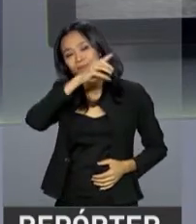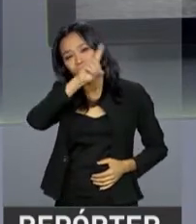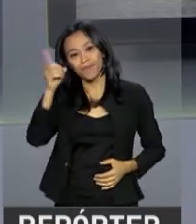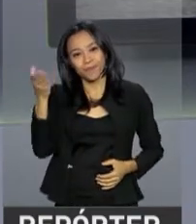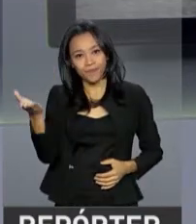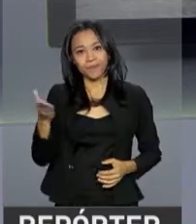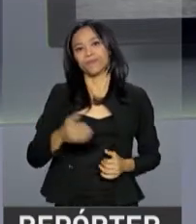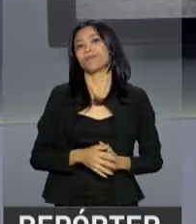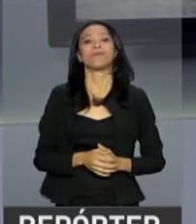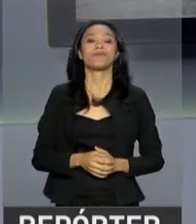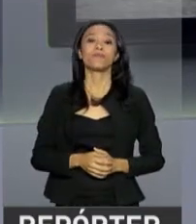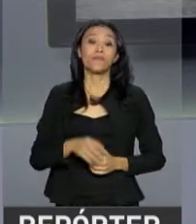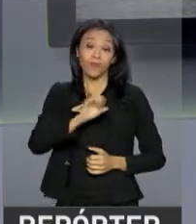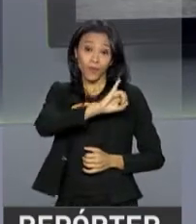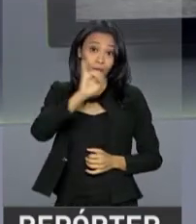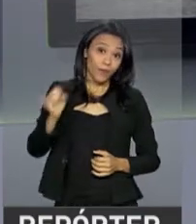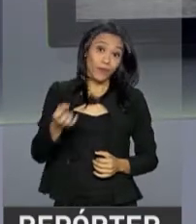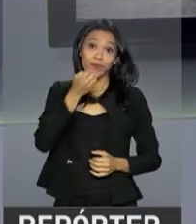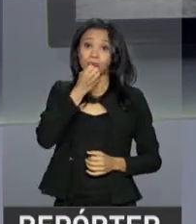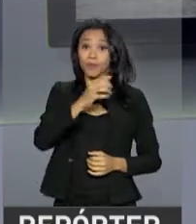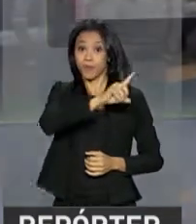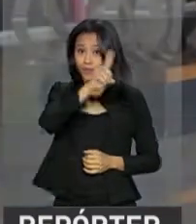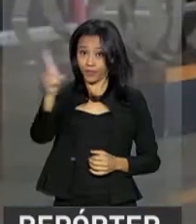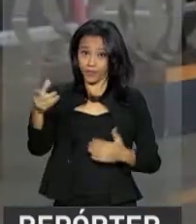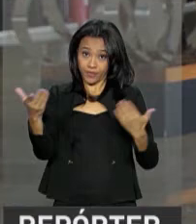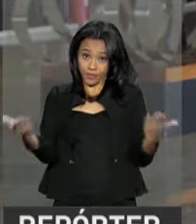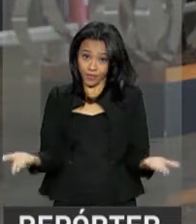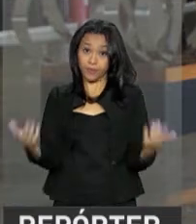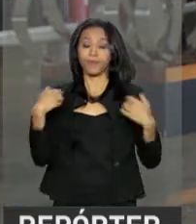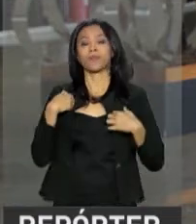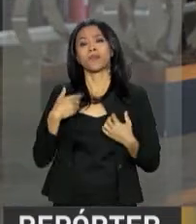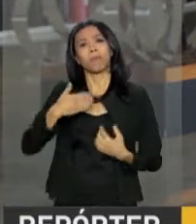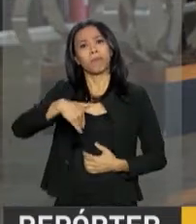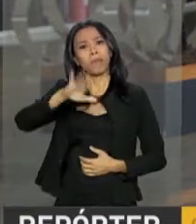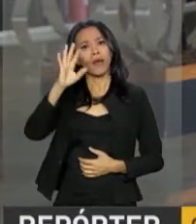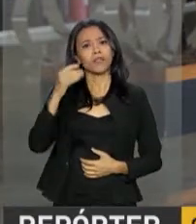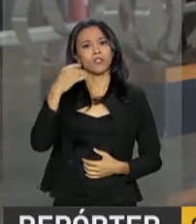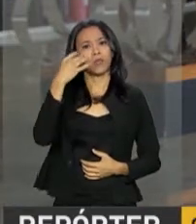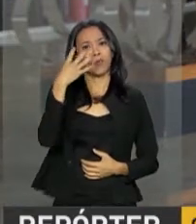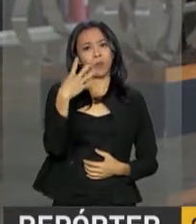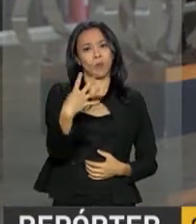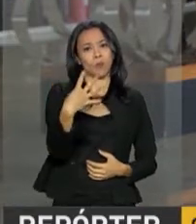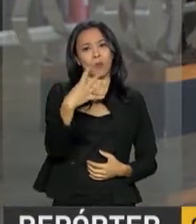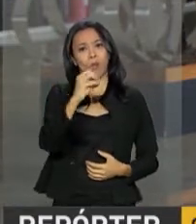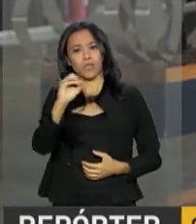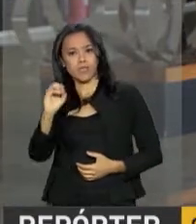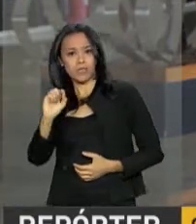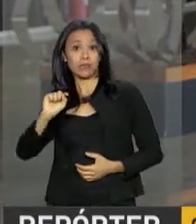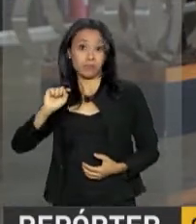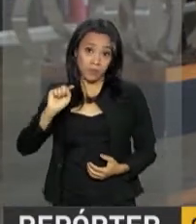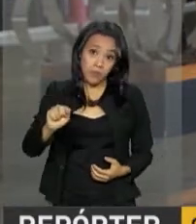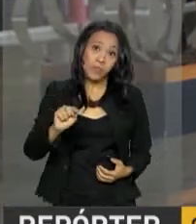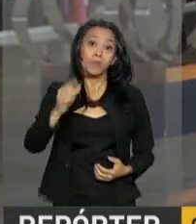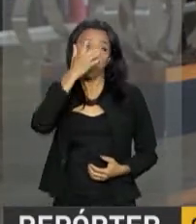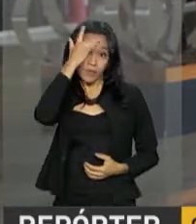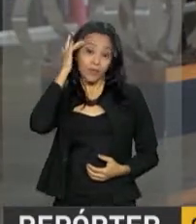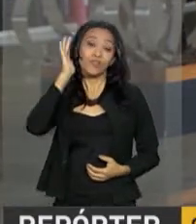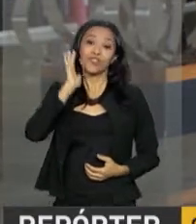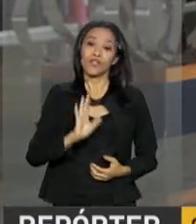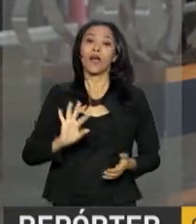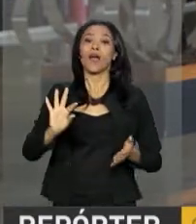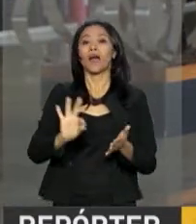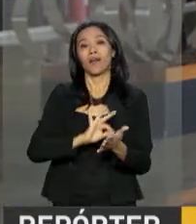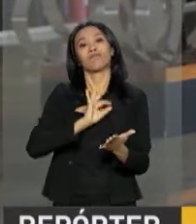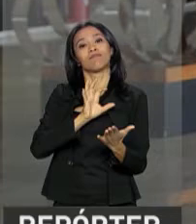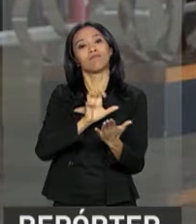você olá thaíssa bom dia olha mais de 400 mil candidatos já se inscreveram na